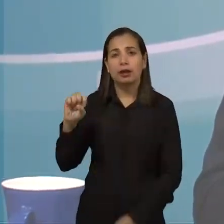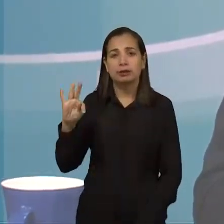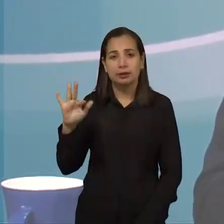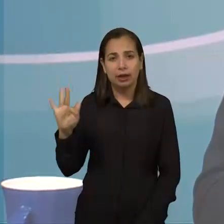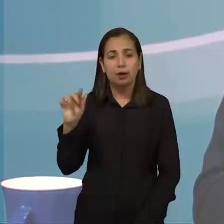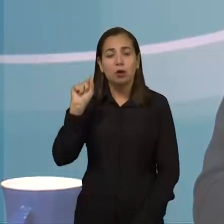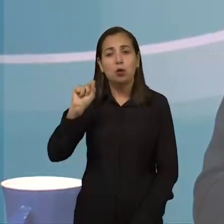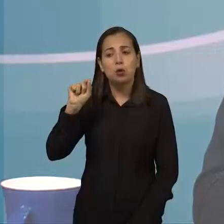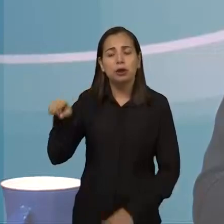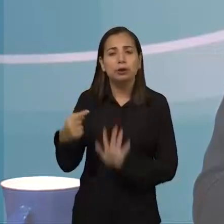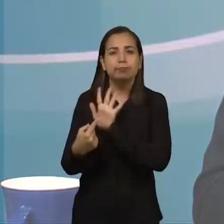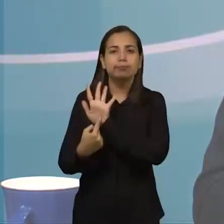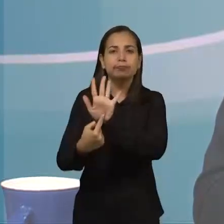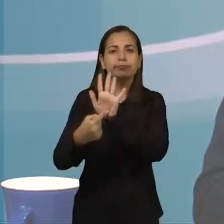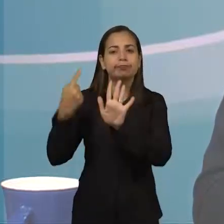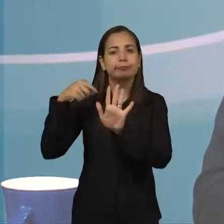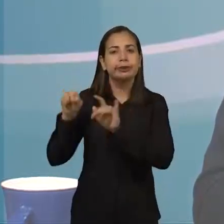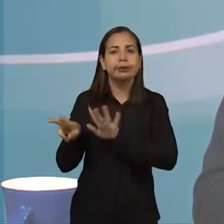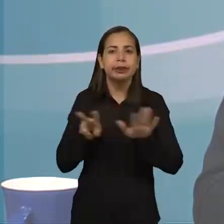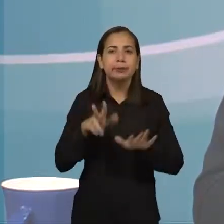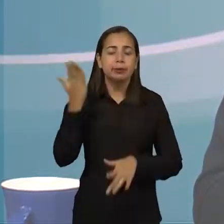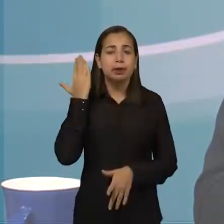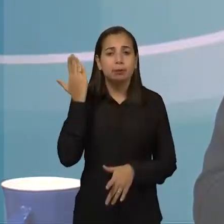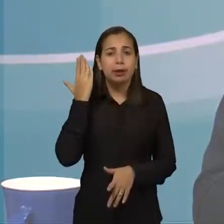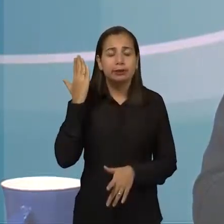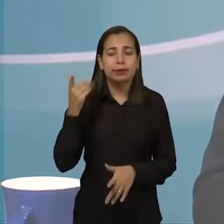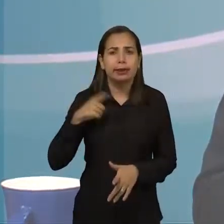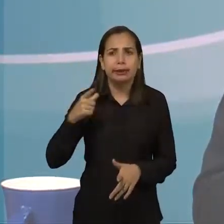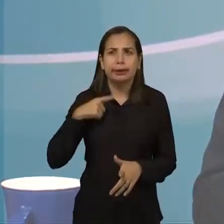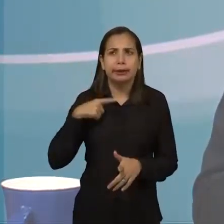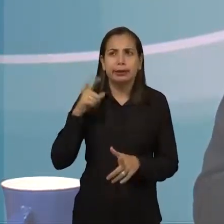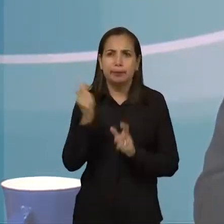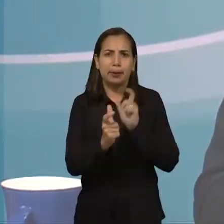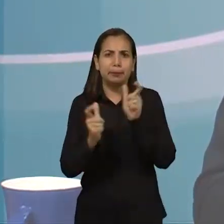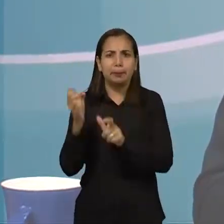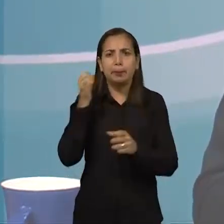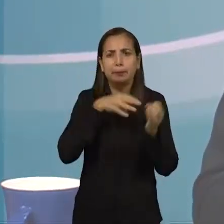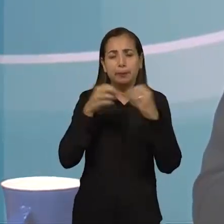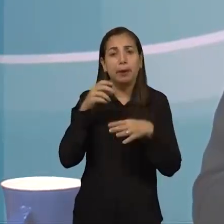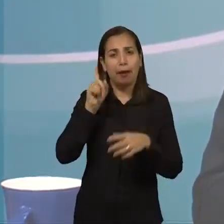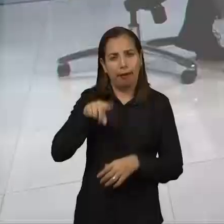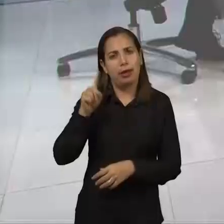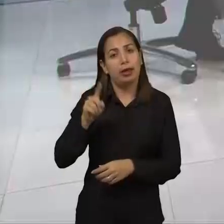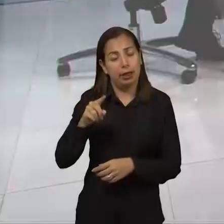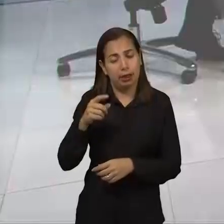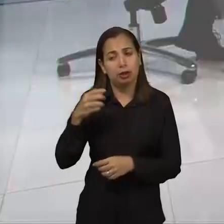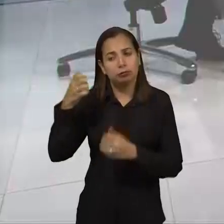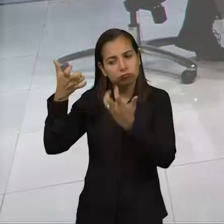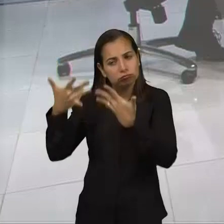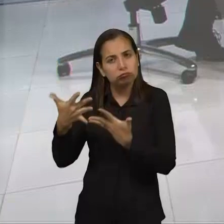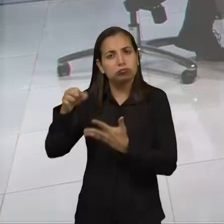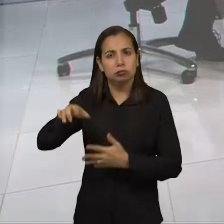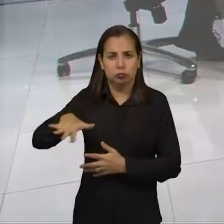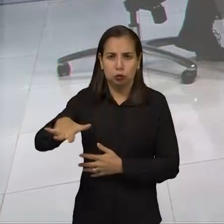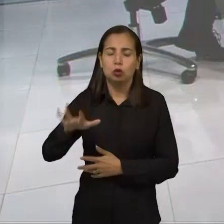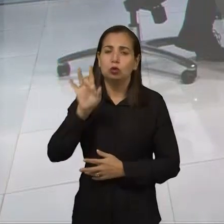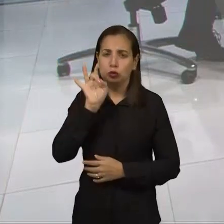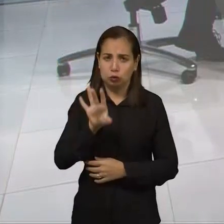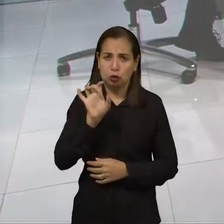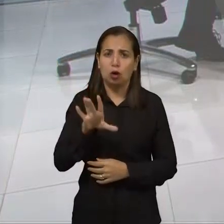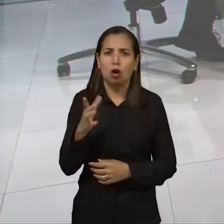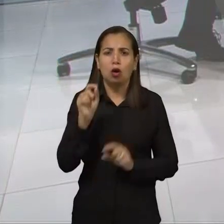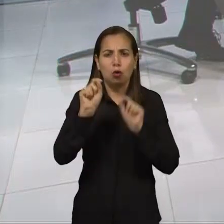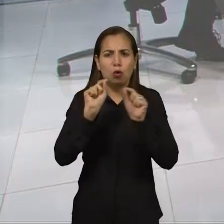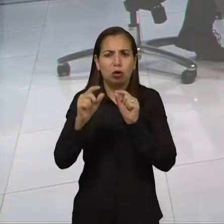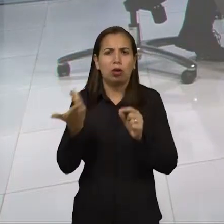aquelas cenas lamentáveis lá daquele... É um telequete, né? Aquele bate-boca. Sessão de pugilatos. Um bate-boca que a